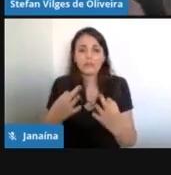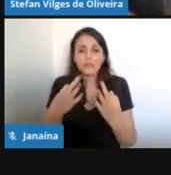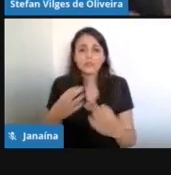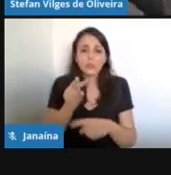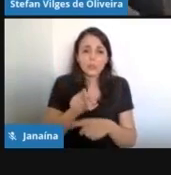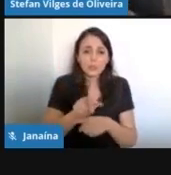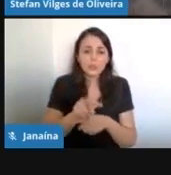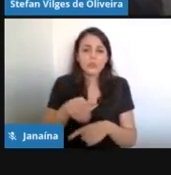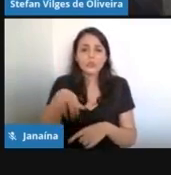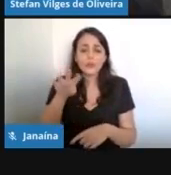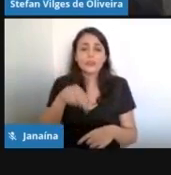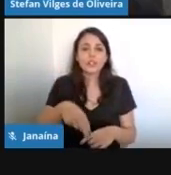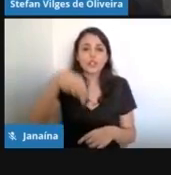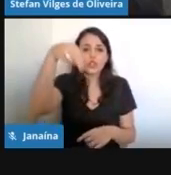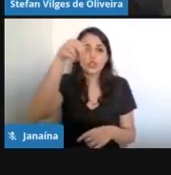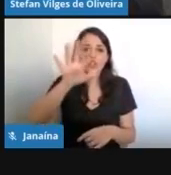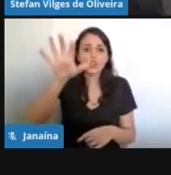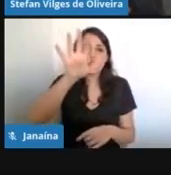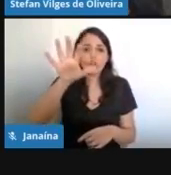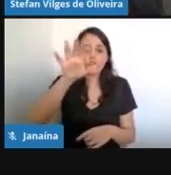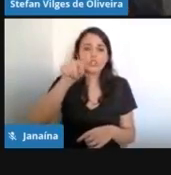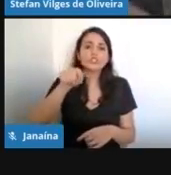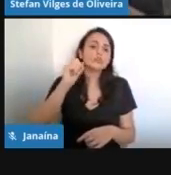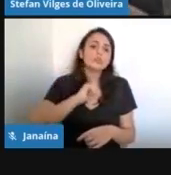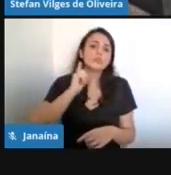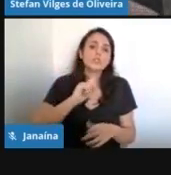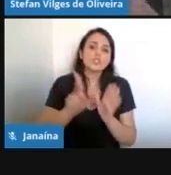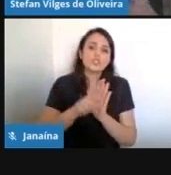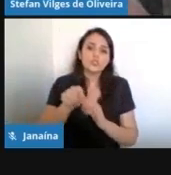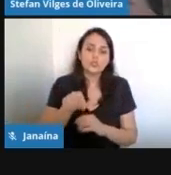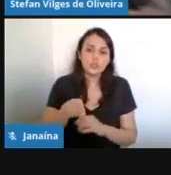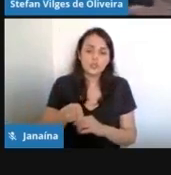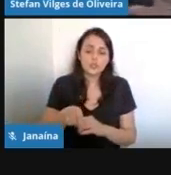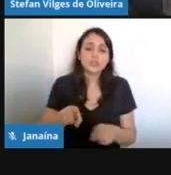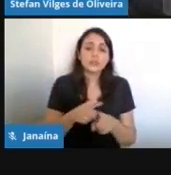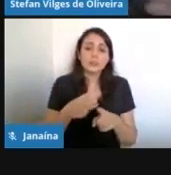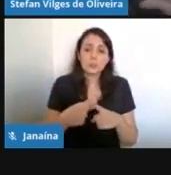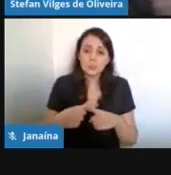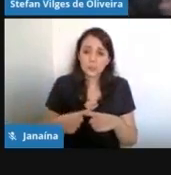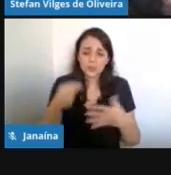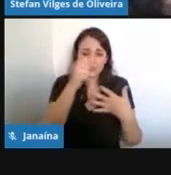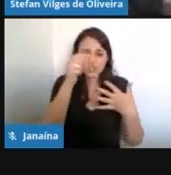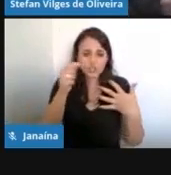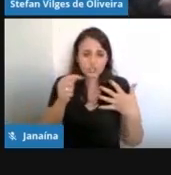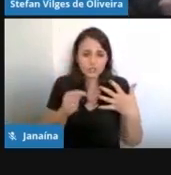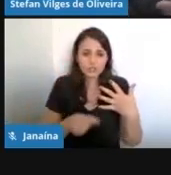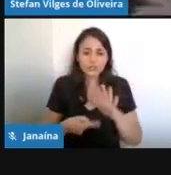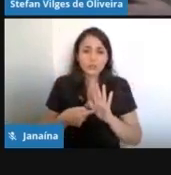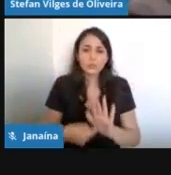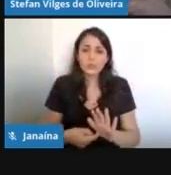ao norte de Minas, que, como nós vimos, boa parte dos agrupamentos de indicadores mostraram áreas de